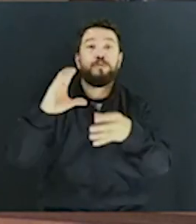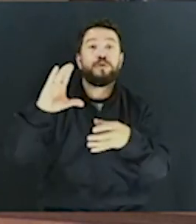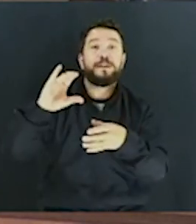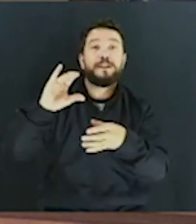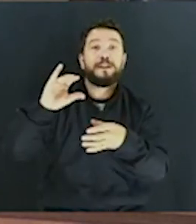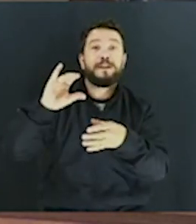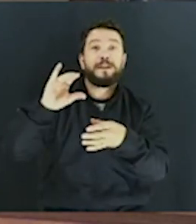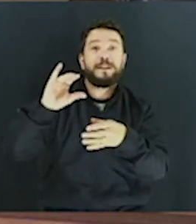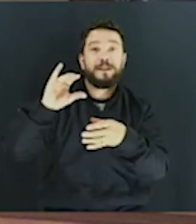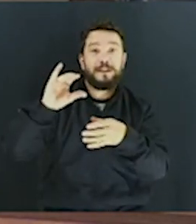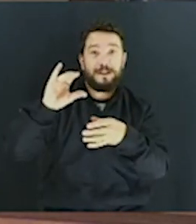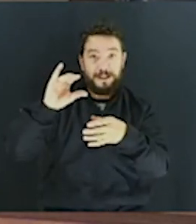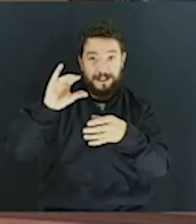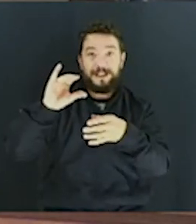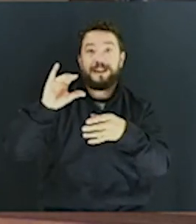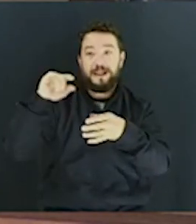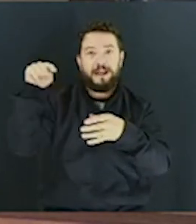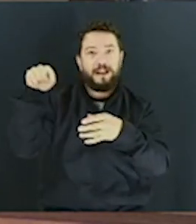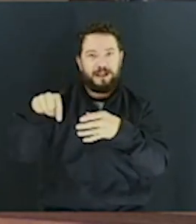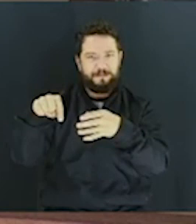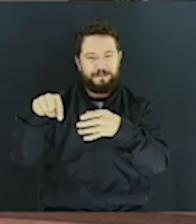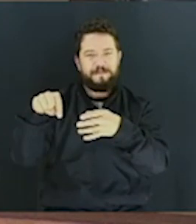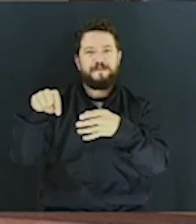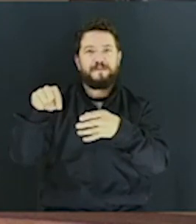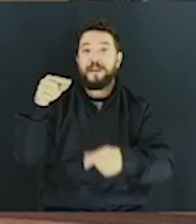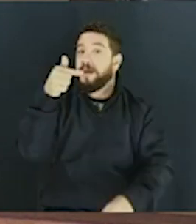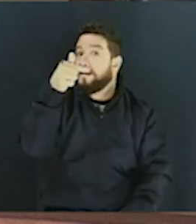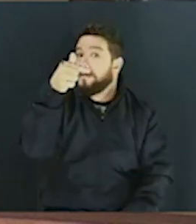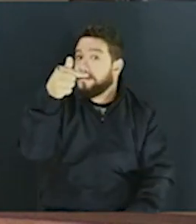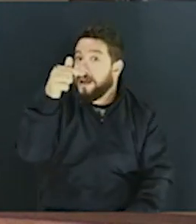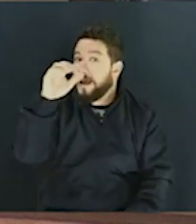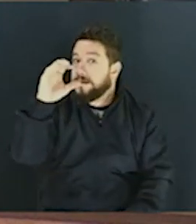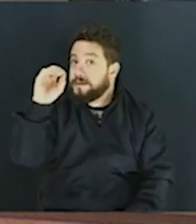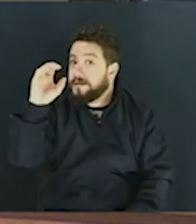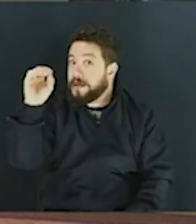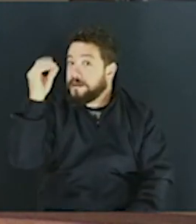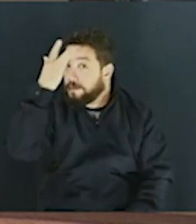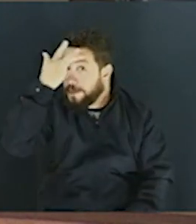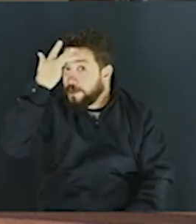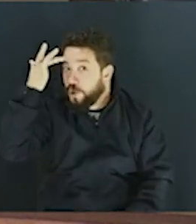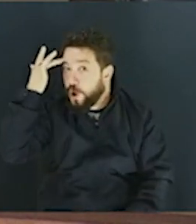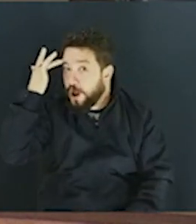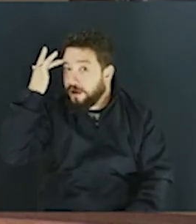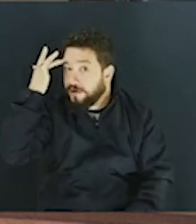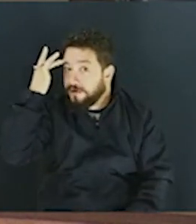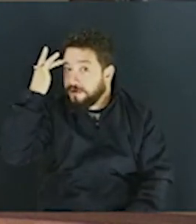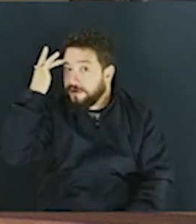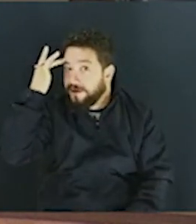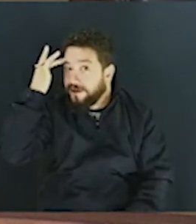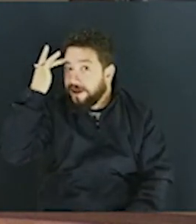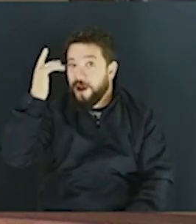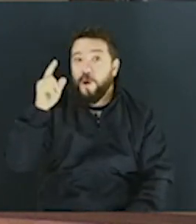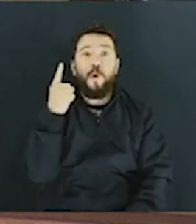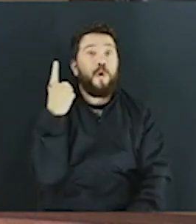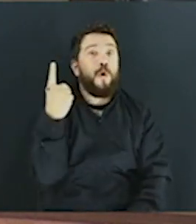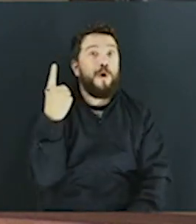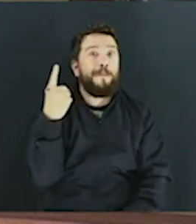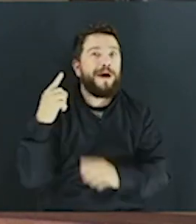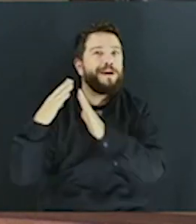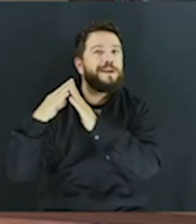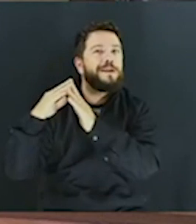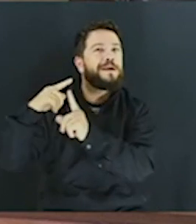Davi, 700 pessoas, somente de uma igreja, vereador Sabino Piccolo, estavam lá e